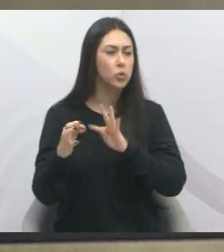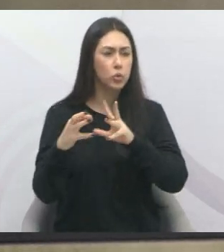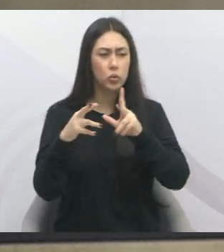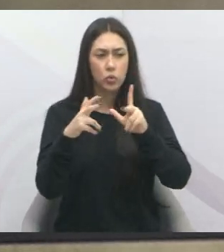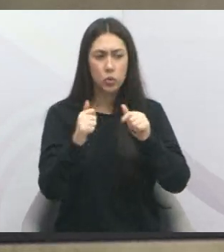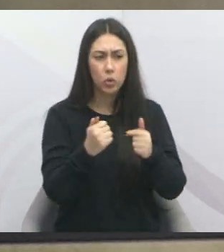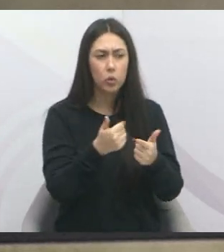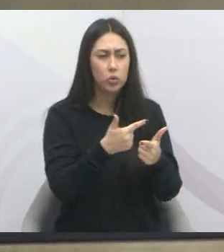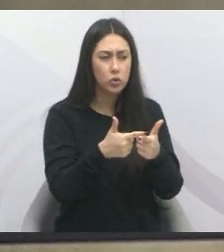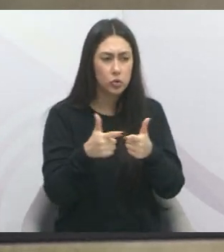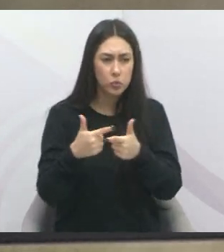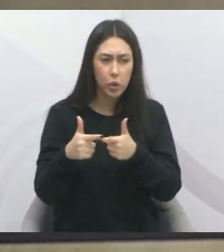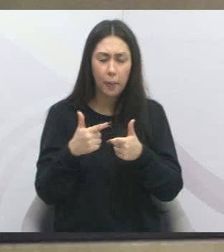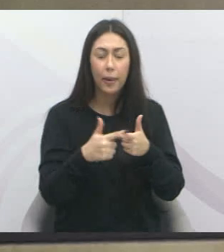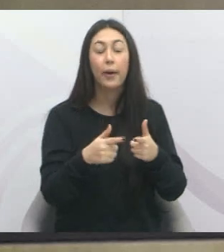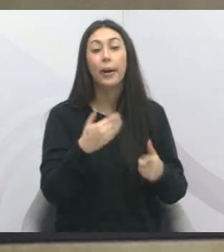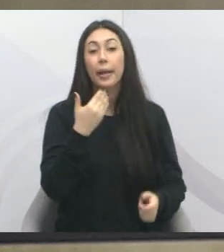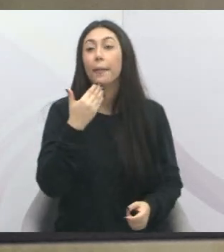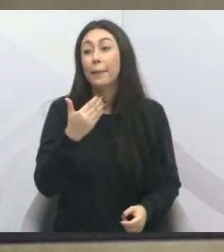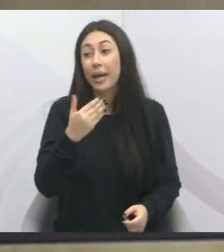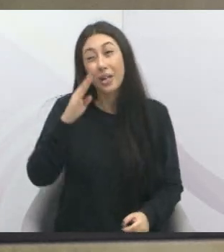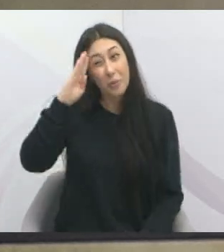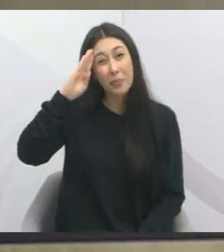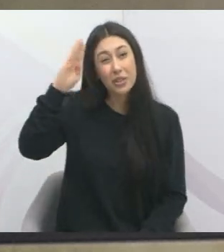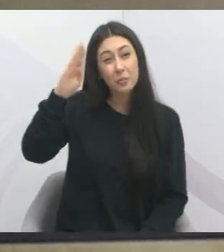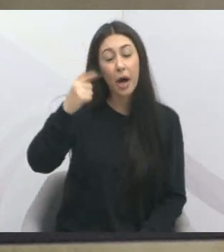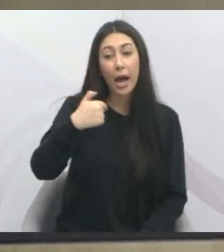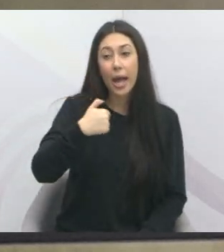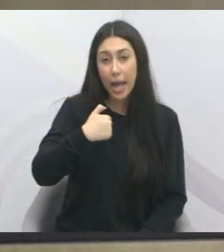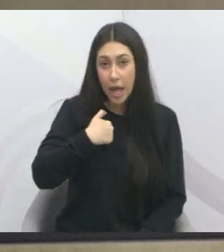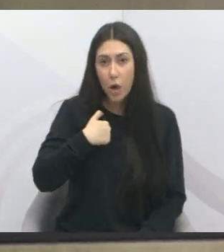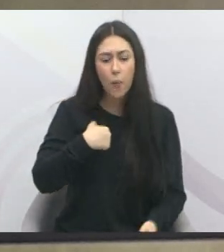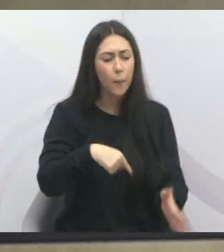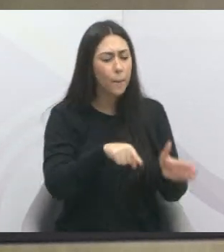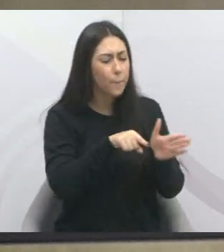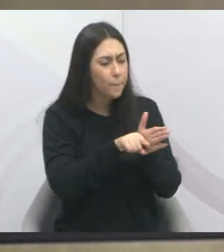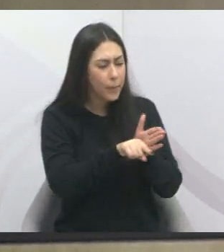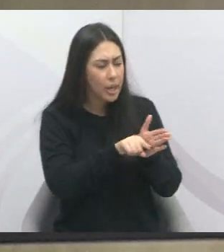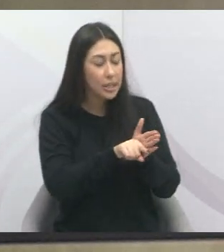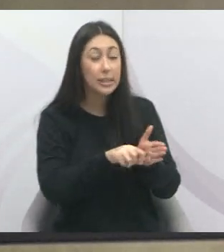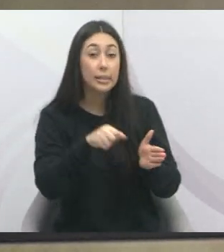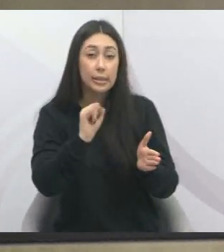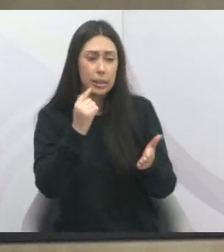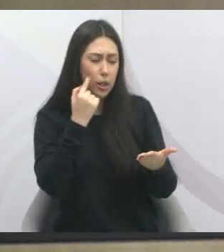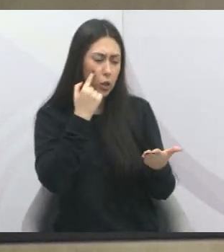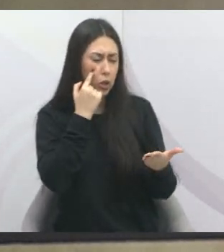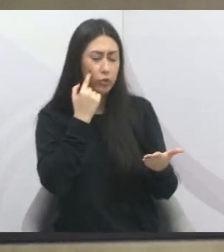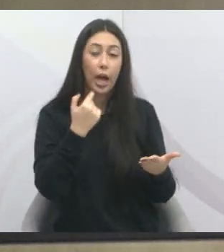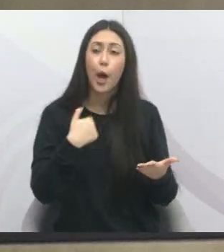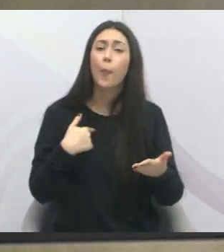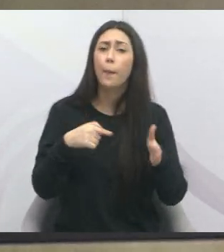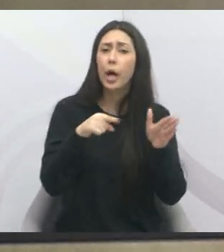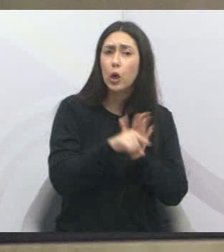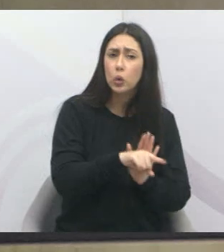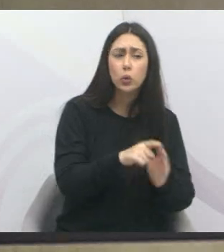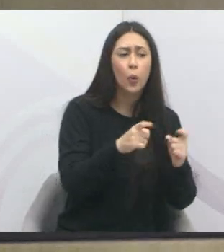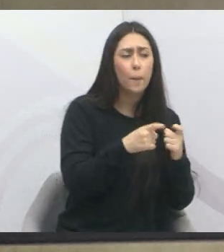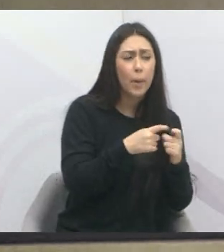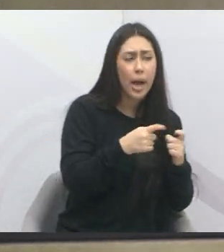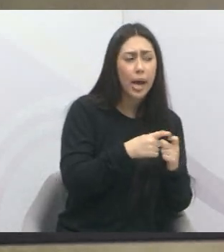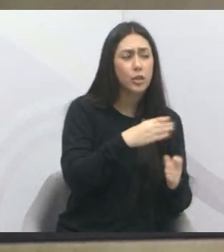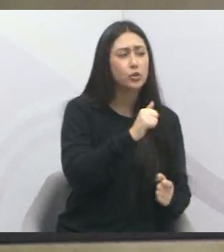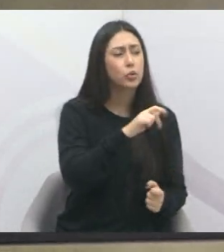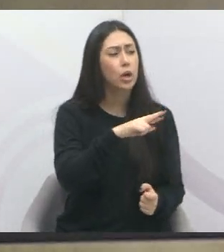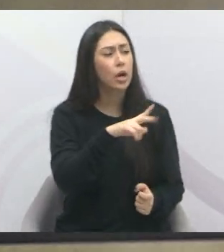que vêm pedindo priorizar, eu abro a ficha. Às vezes, se eu tenho dúvida, eu pergunto para o Dr. Carlos, para a doutora Rosana, e